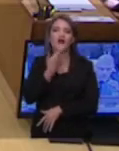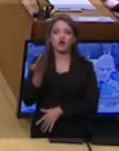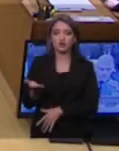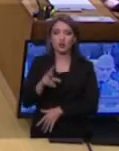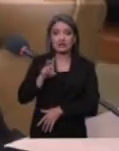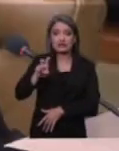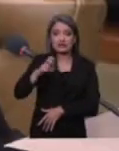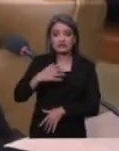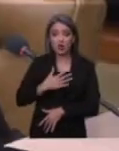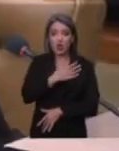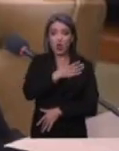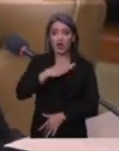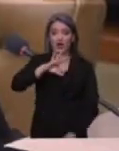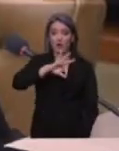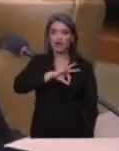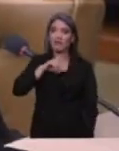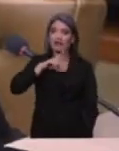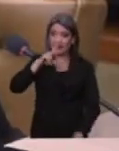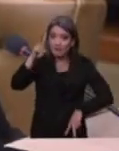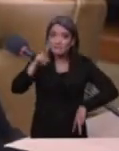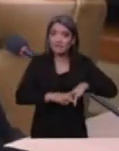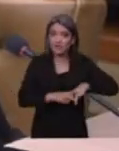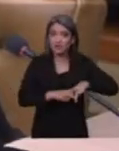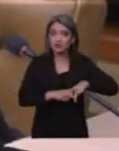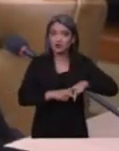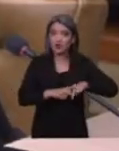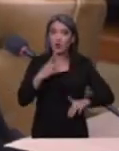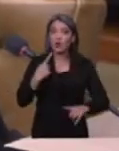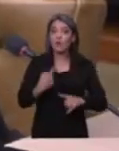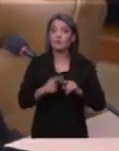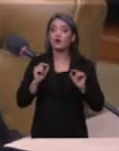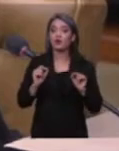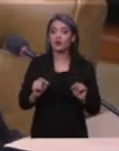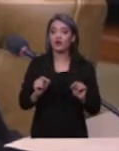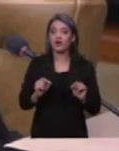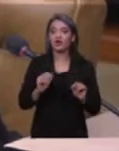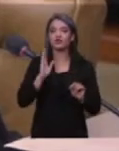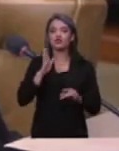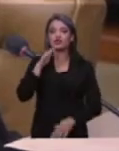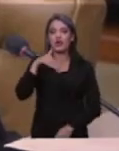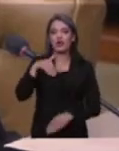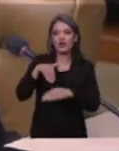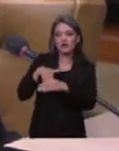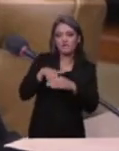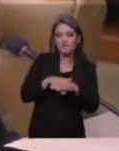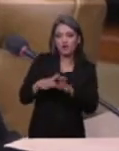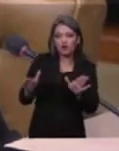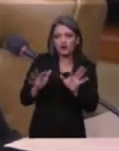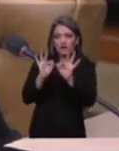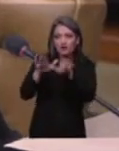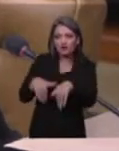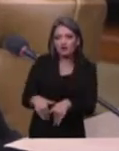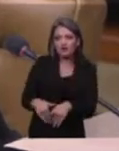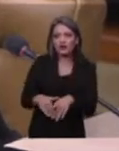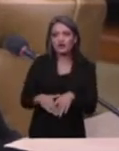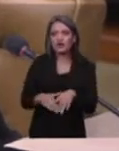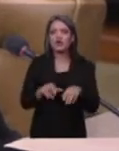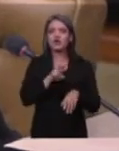coronéis comandantes da PM estão presos, exatamente porque desde o final das eleições se